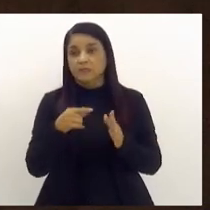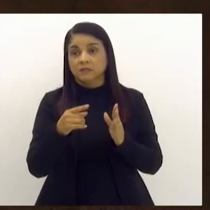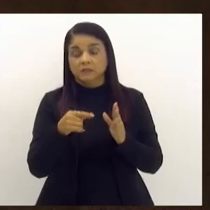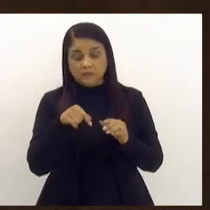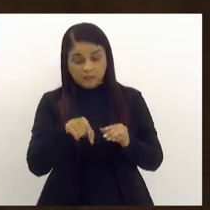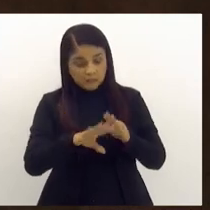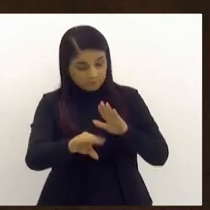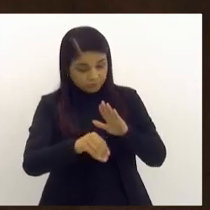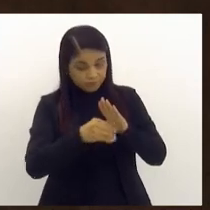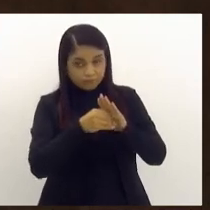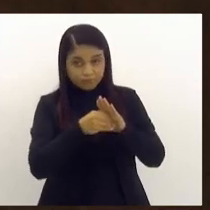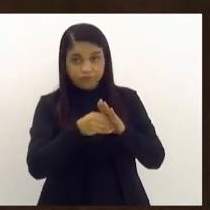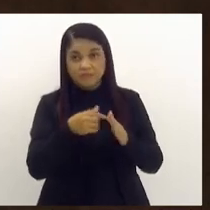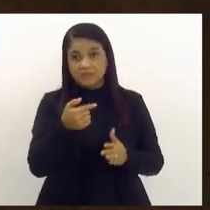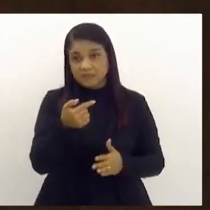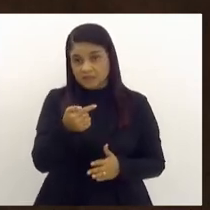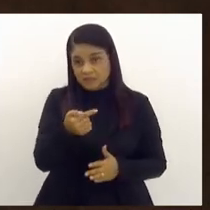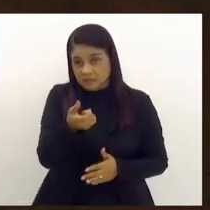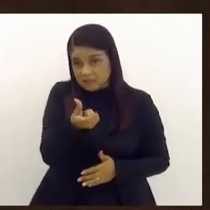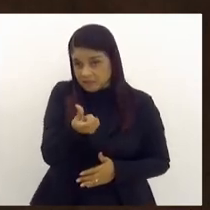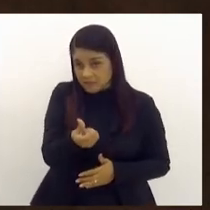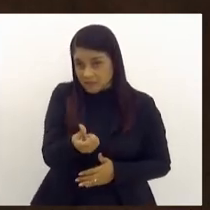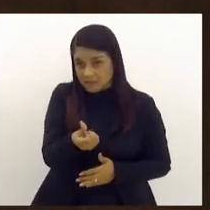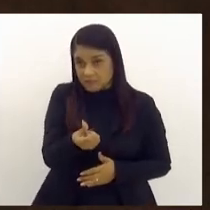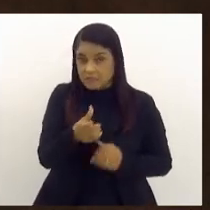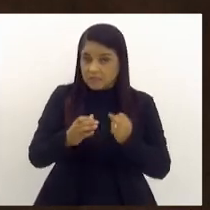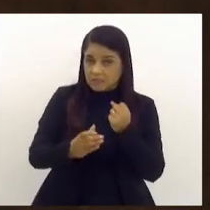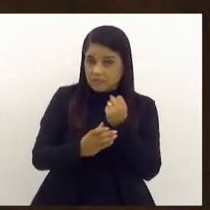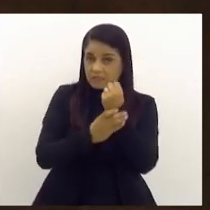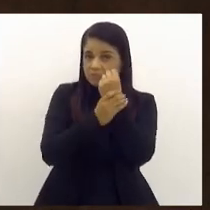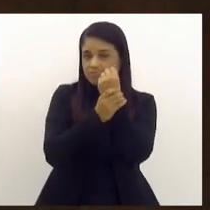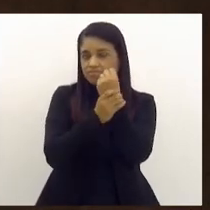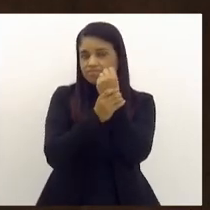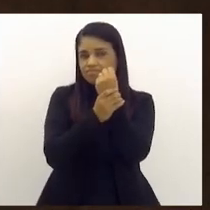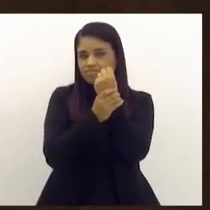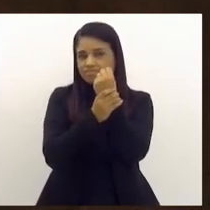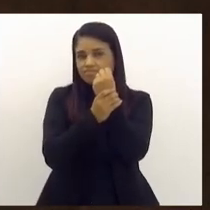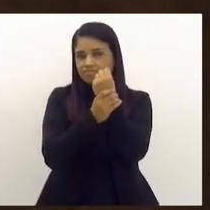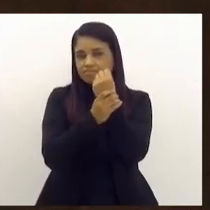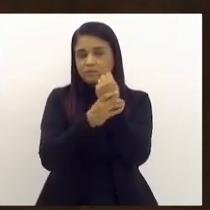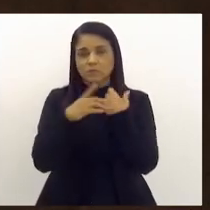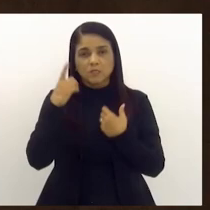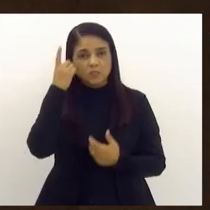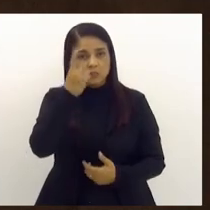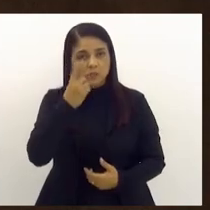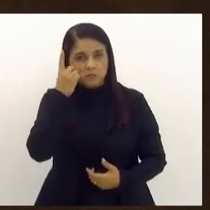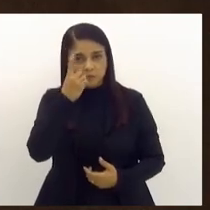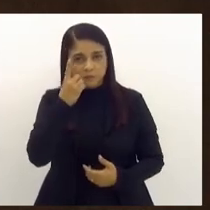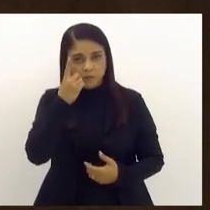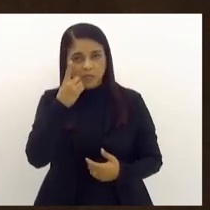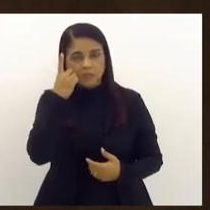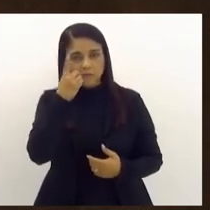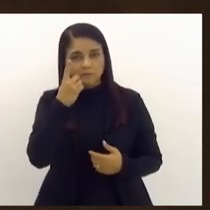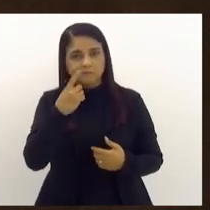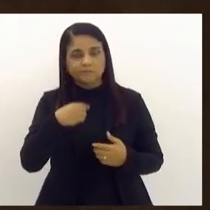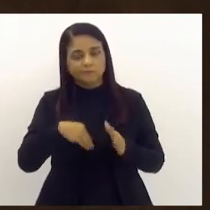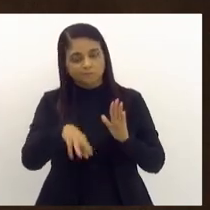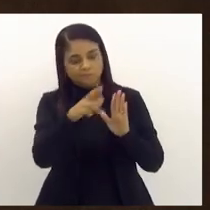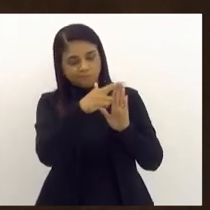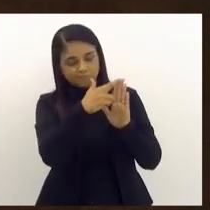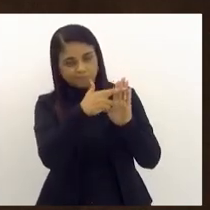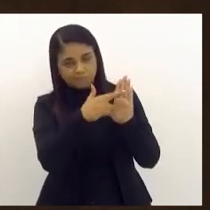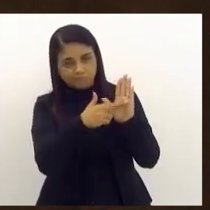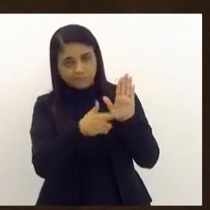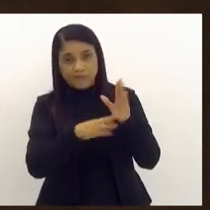emenda constitucional 76, isso dá segurança e garantia aos deputados, que os critérios serão estabelecidos em